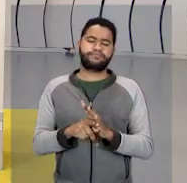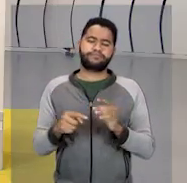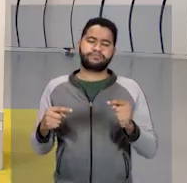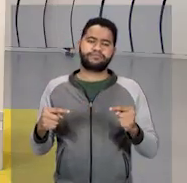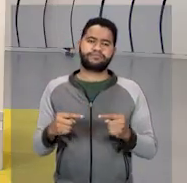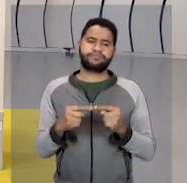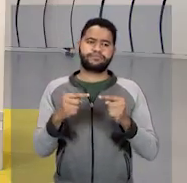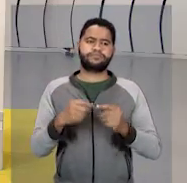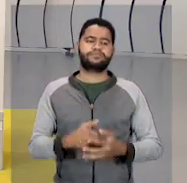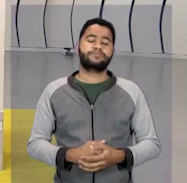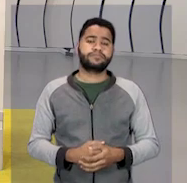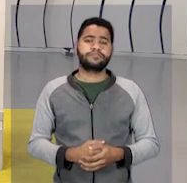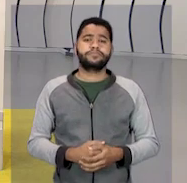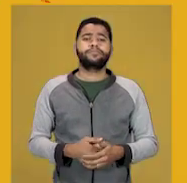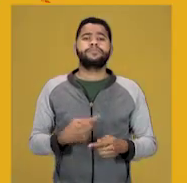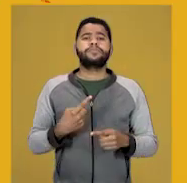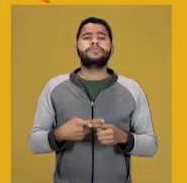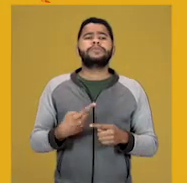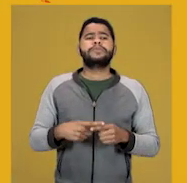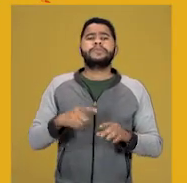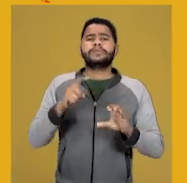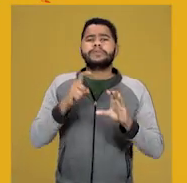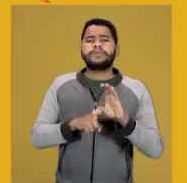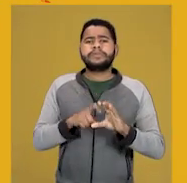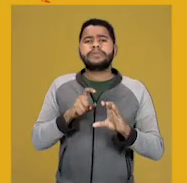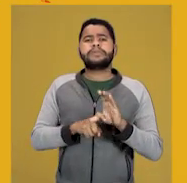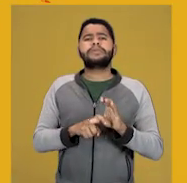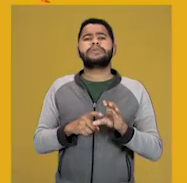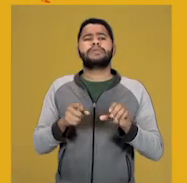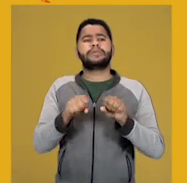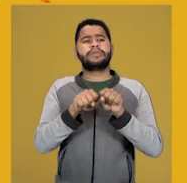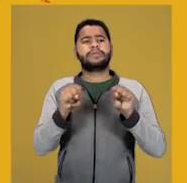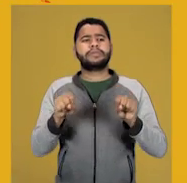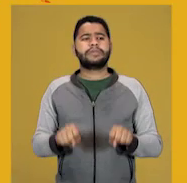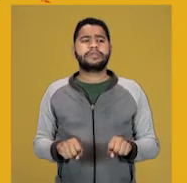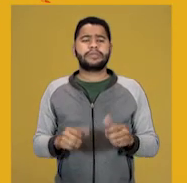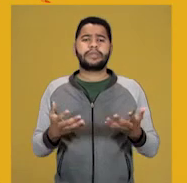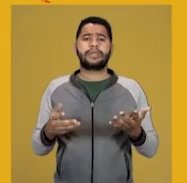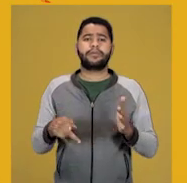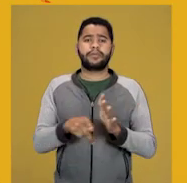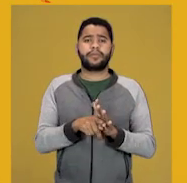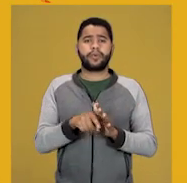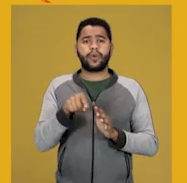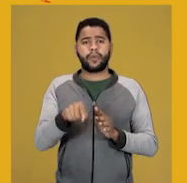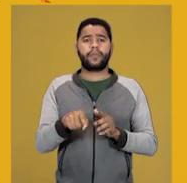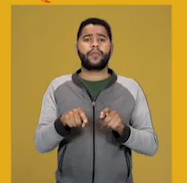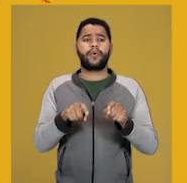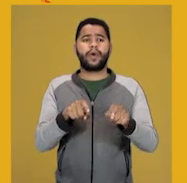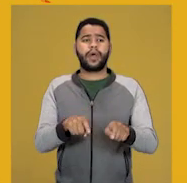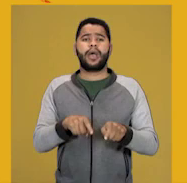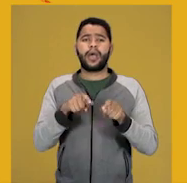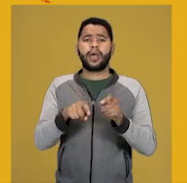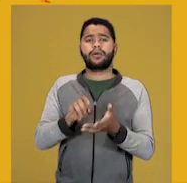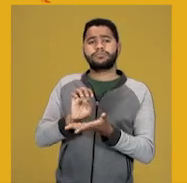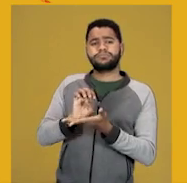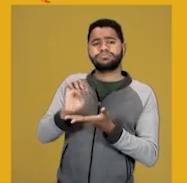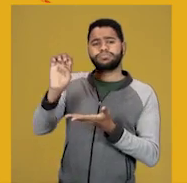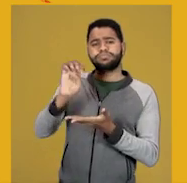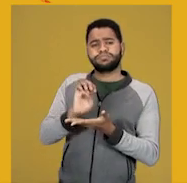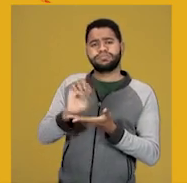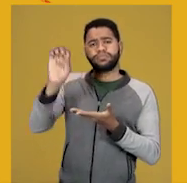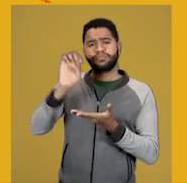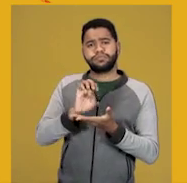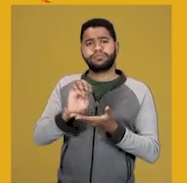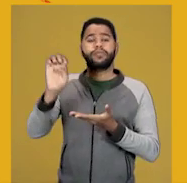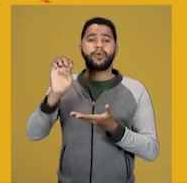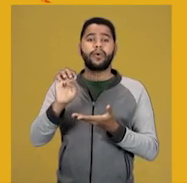a isso. Por que essa dependência do sistema agroexportador, né? Justamente é o espaço